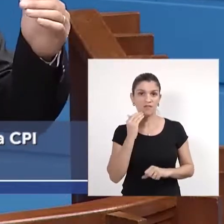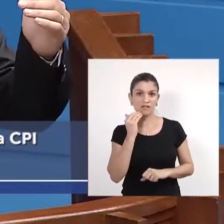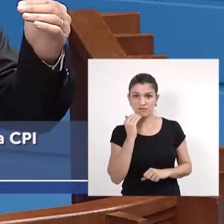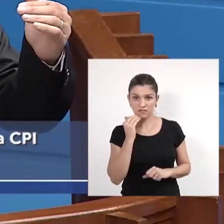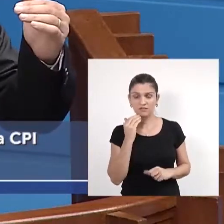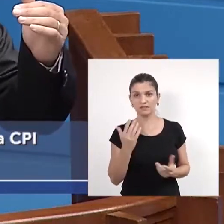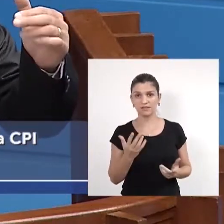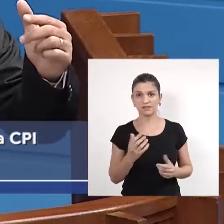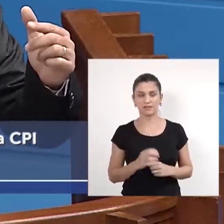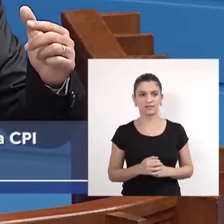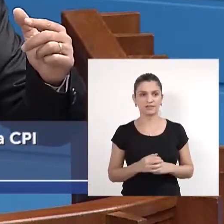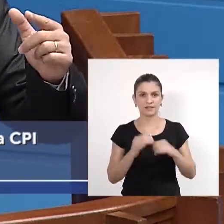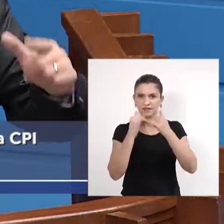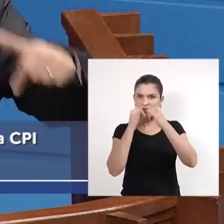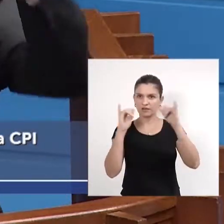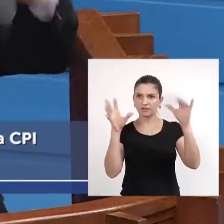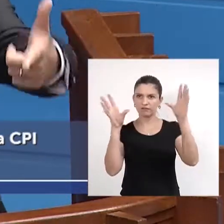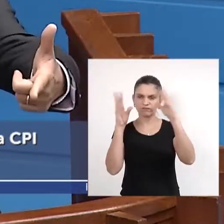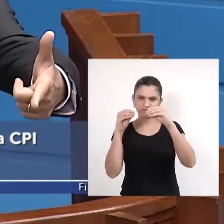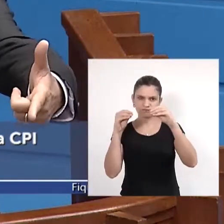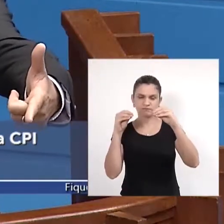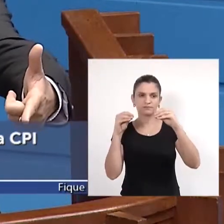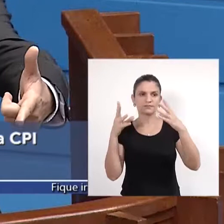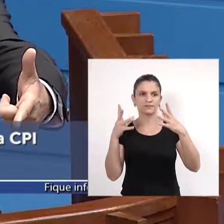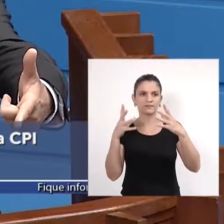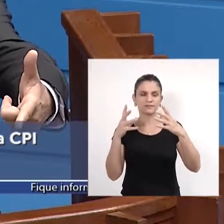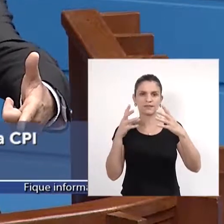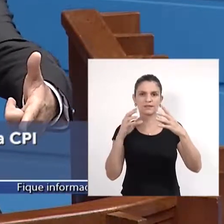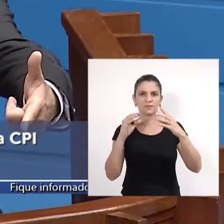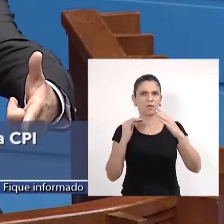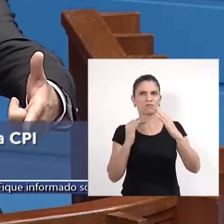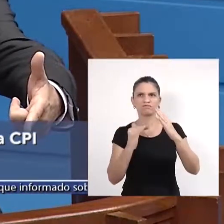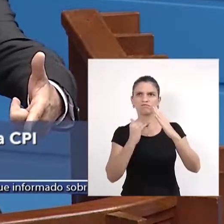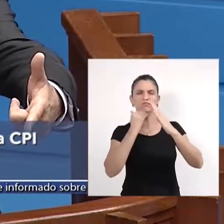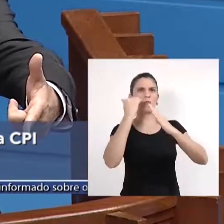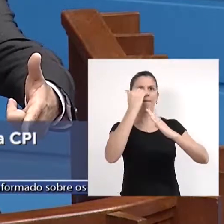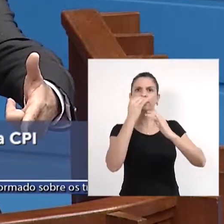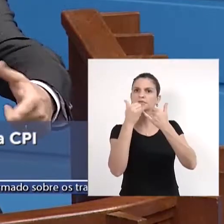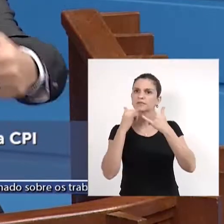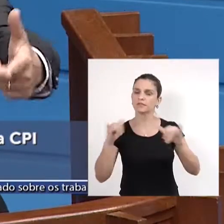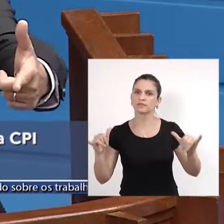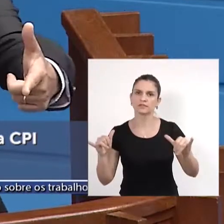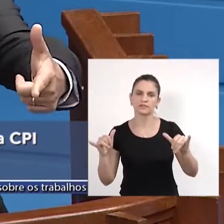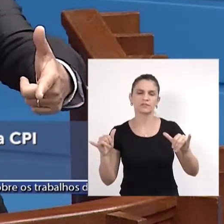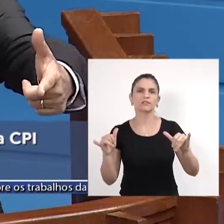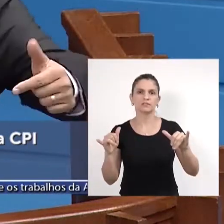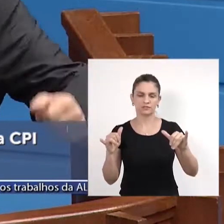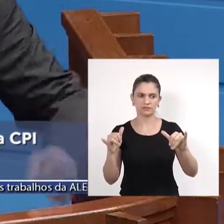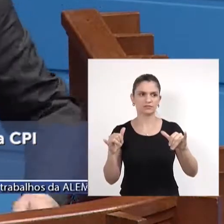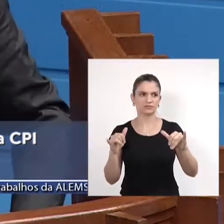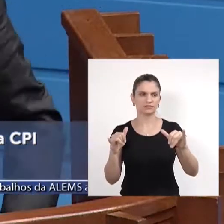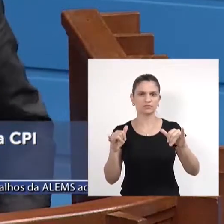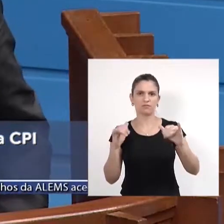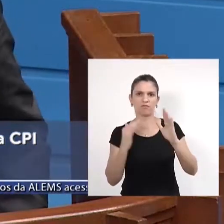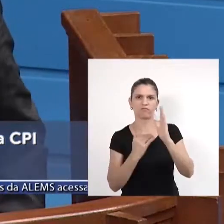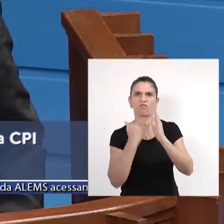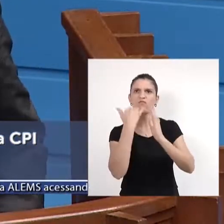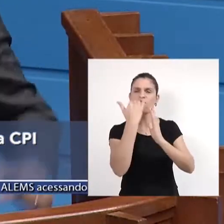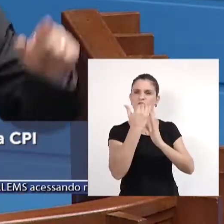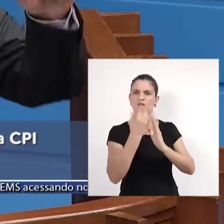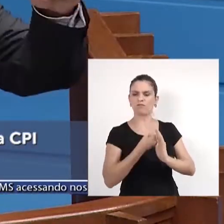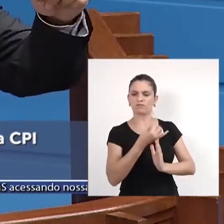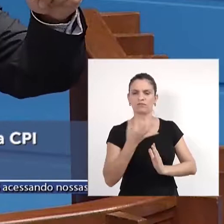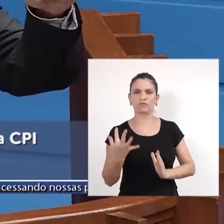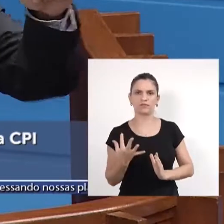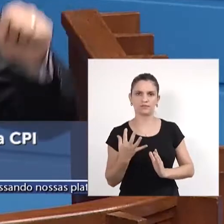há uma queda de energia, ou principalmente uma sobrecarga de energia, numa sobrecarga pode disparar o relógio,